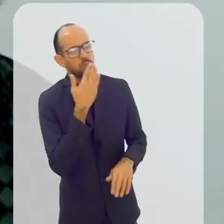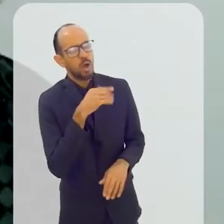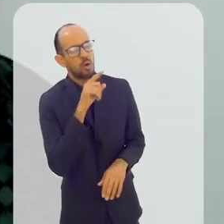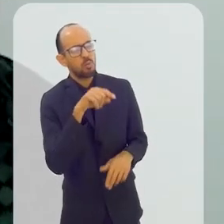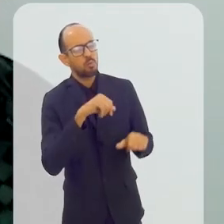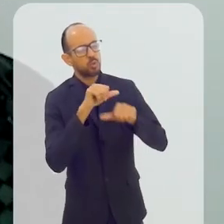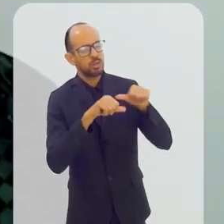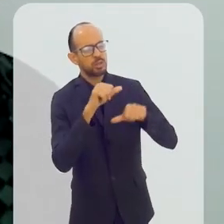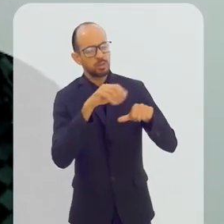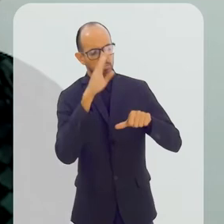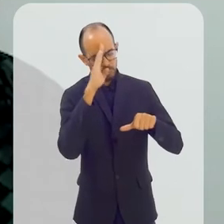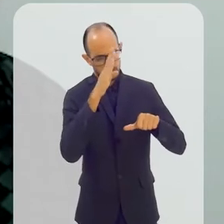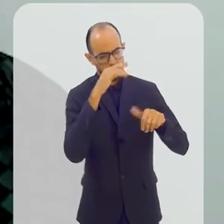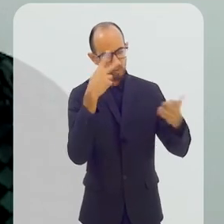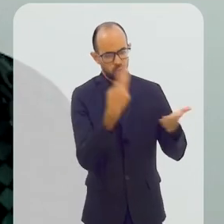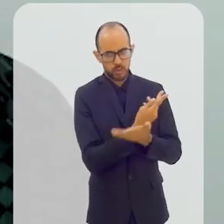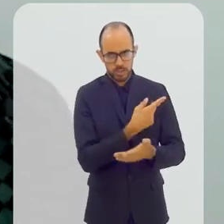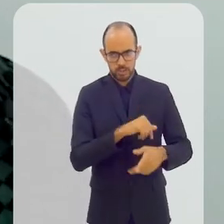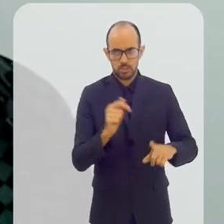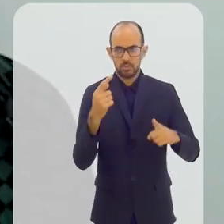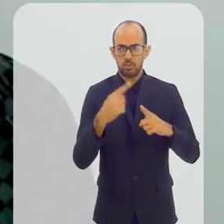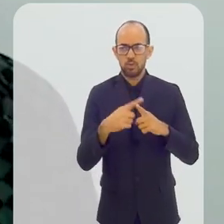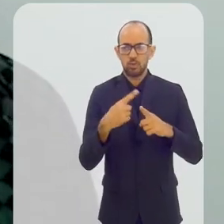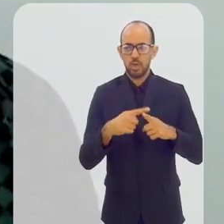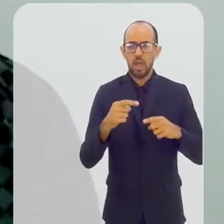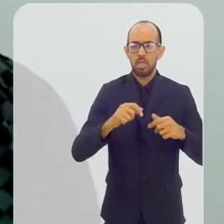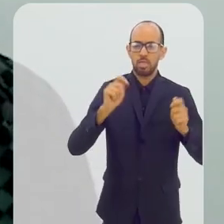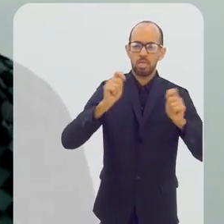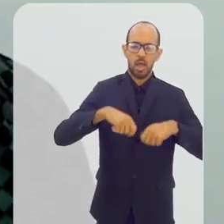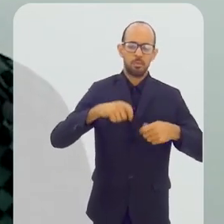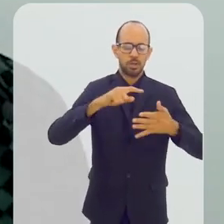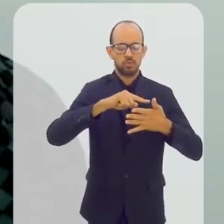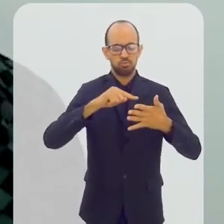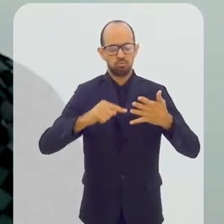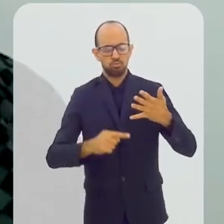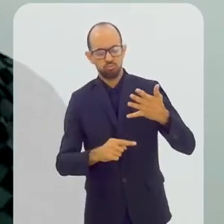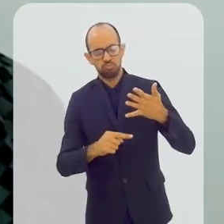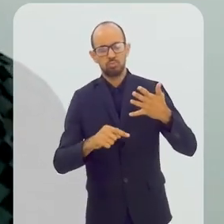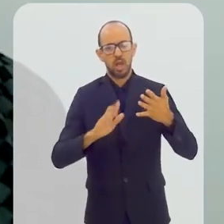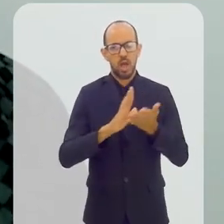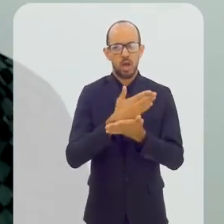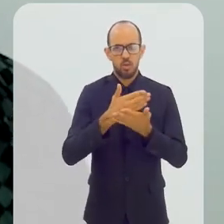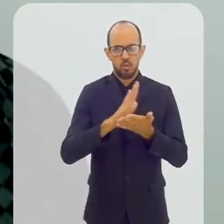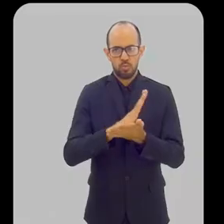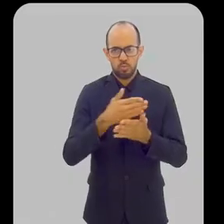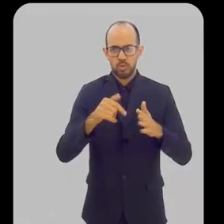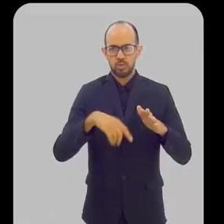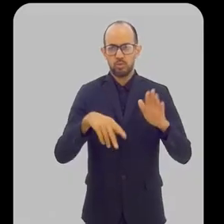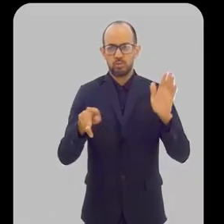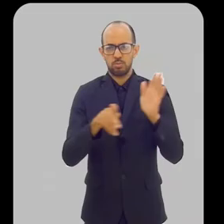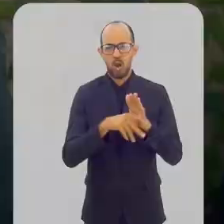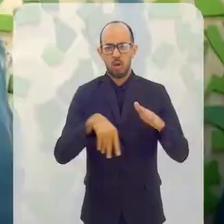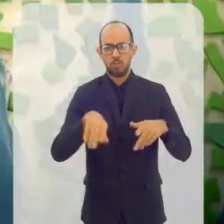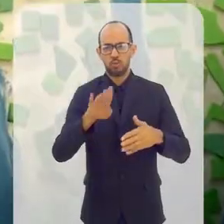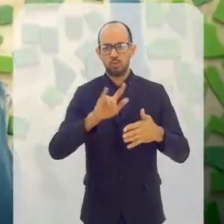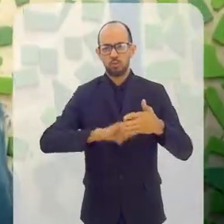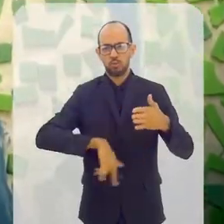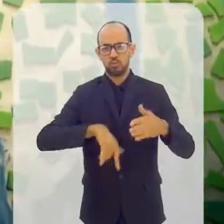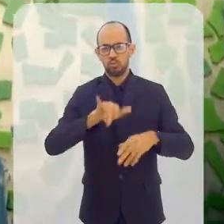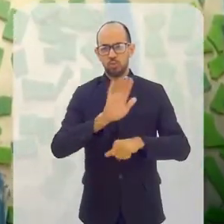E qual é a mudança principal que acontece? A gente pode enumerar aqui algumas, né? No próprio